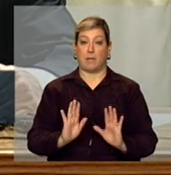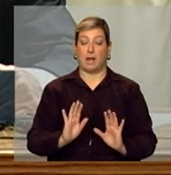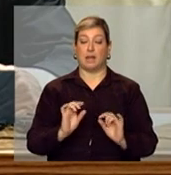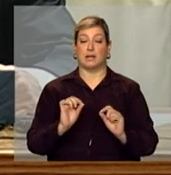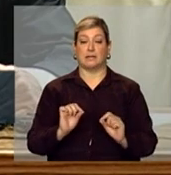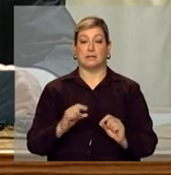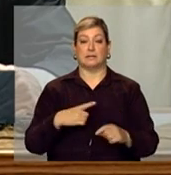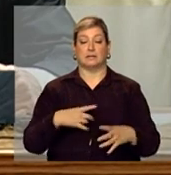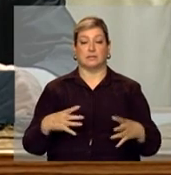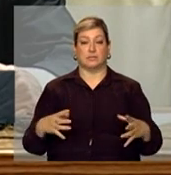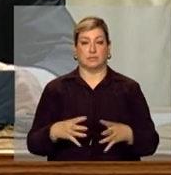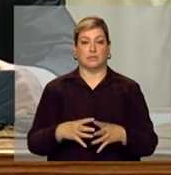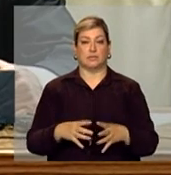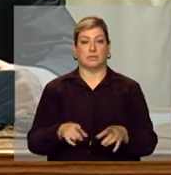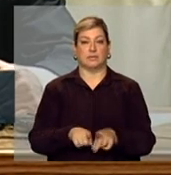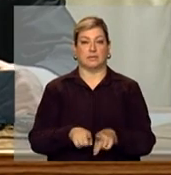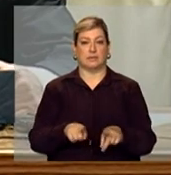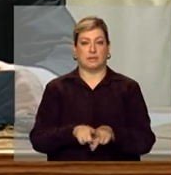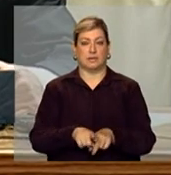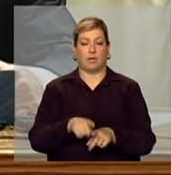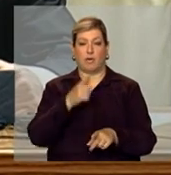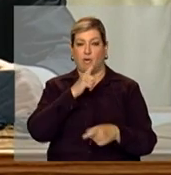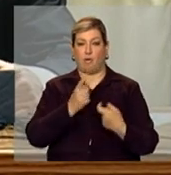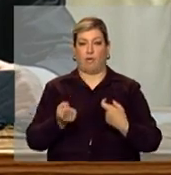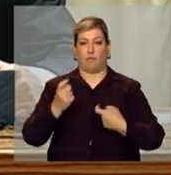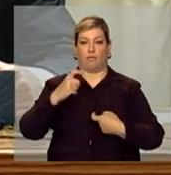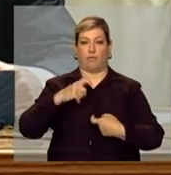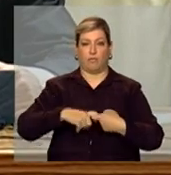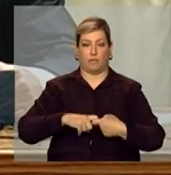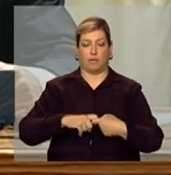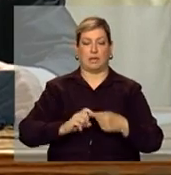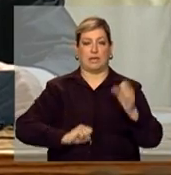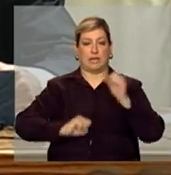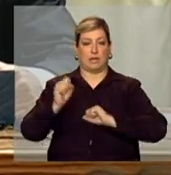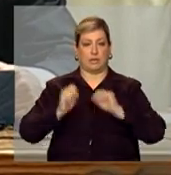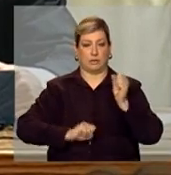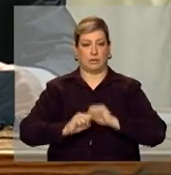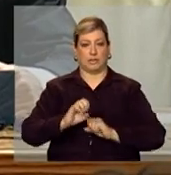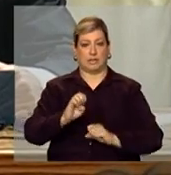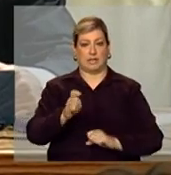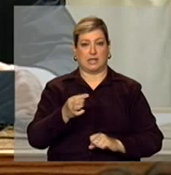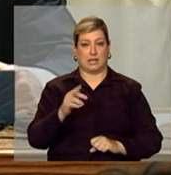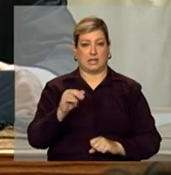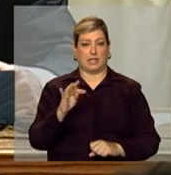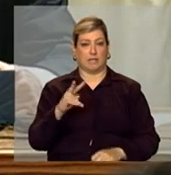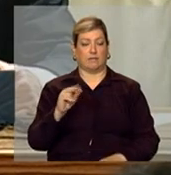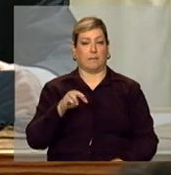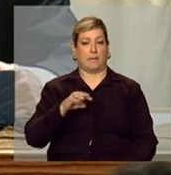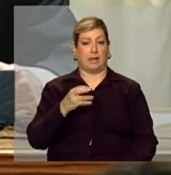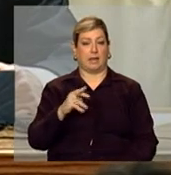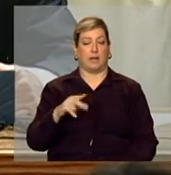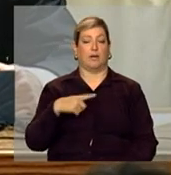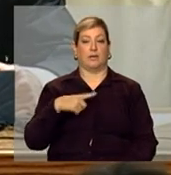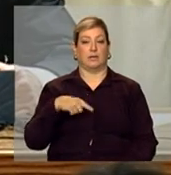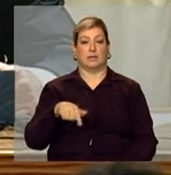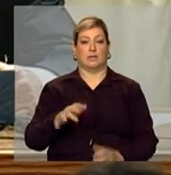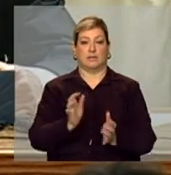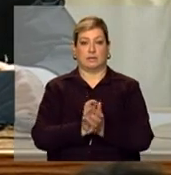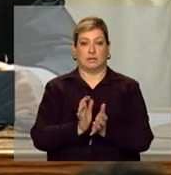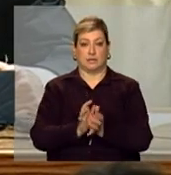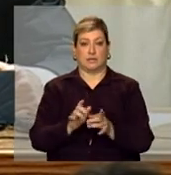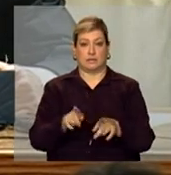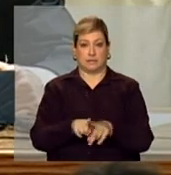puxado pela recuperação da indústria extrativa mineral a indústria de transformação teve um negativo de